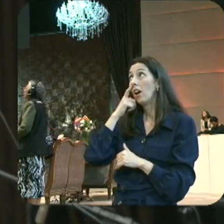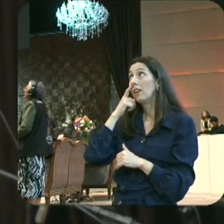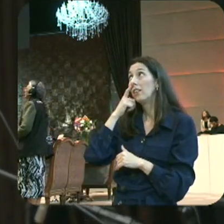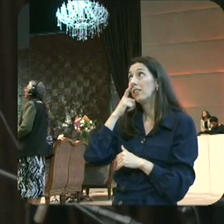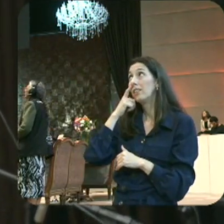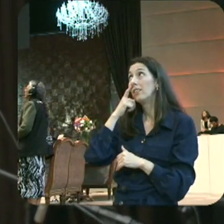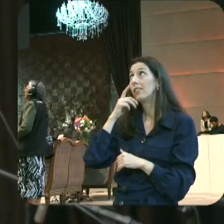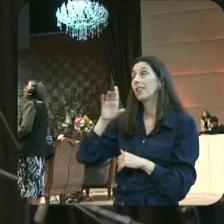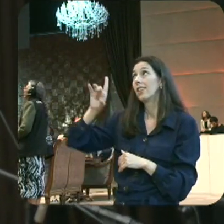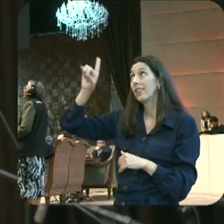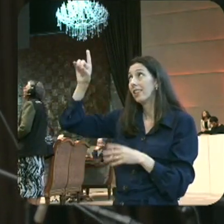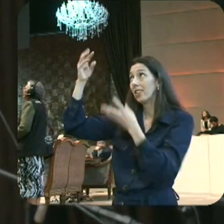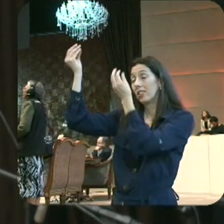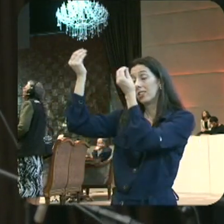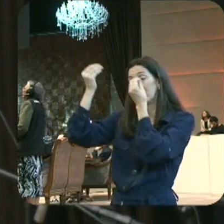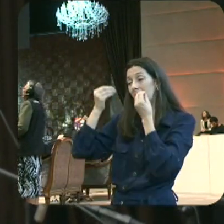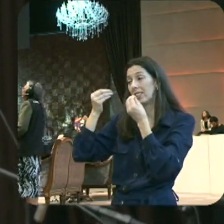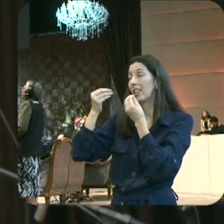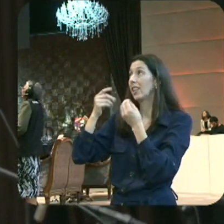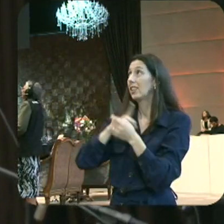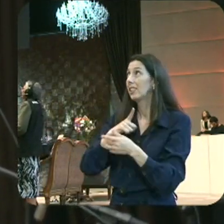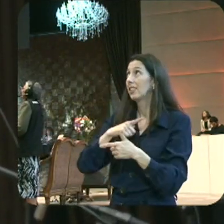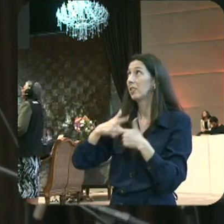esteja vivendo conflitos,